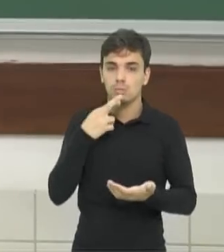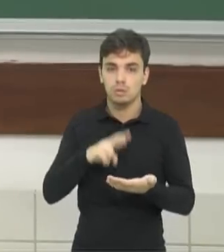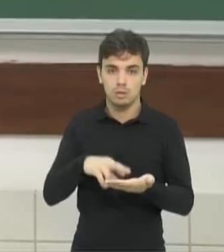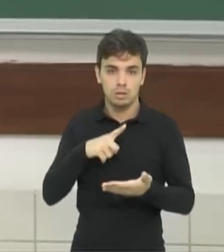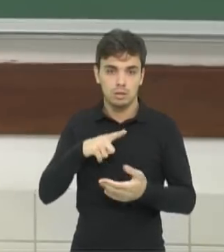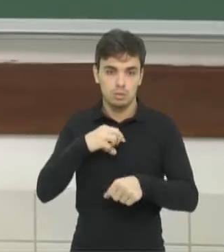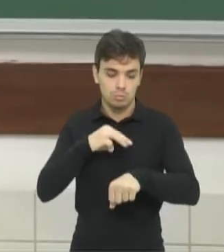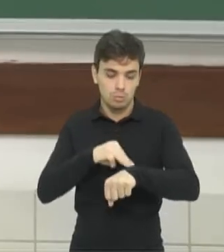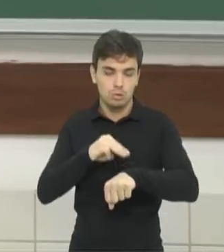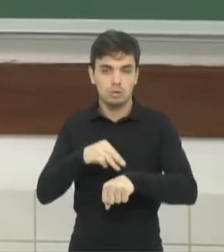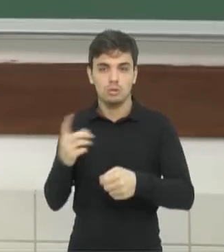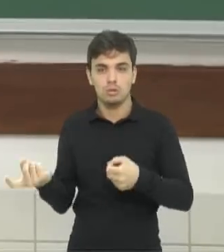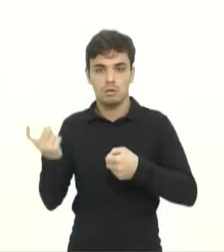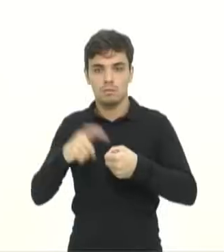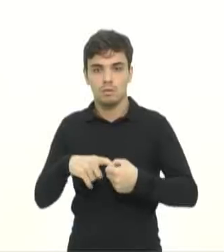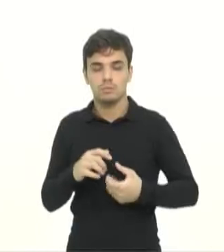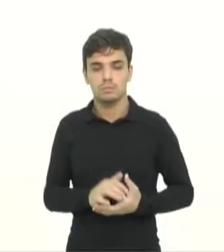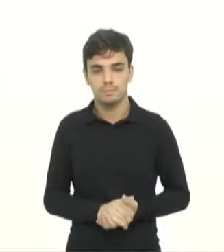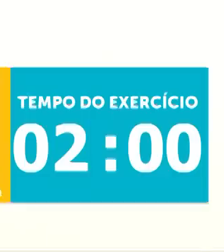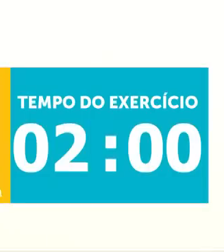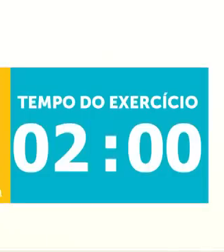já volta com a resposta.